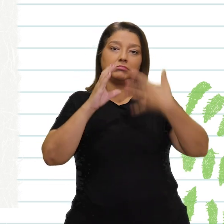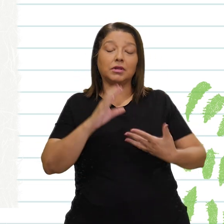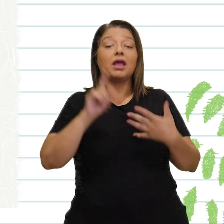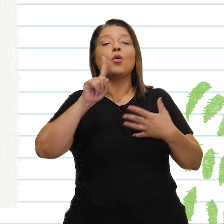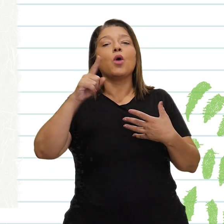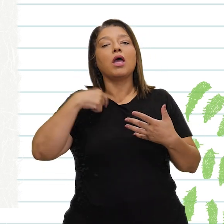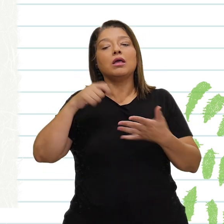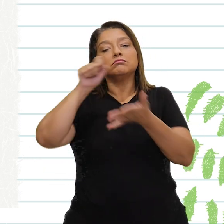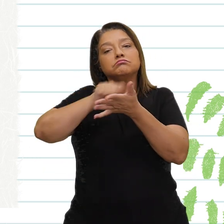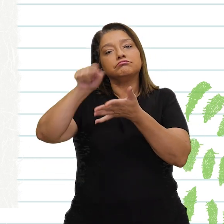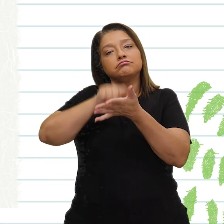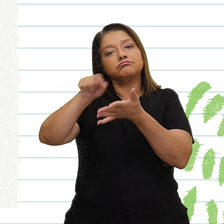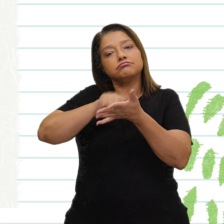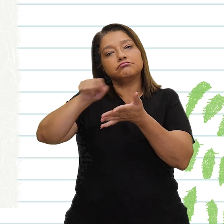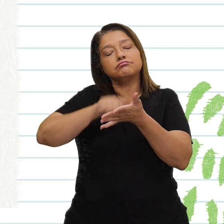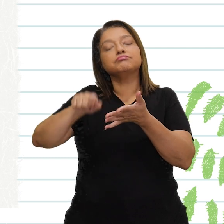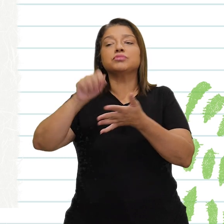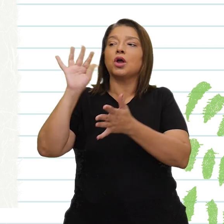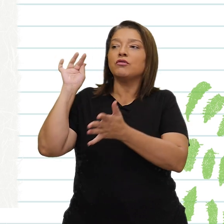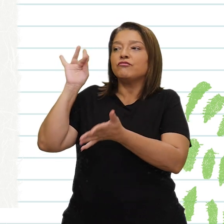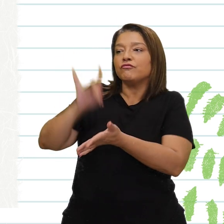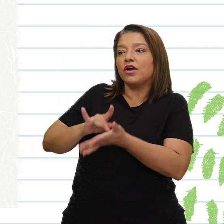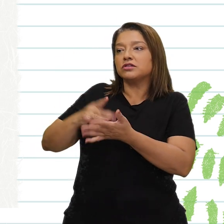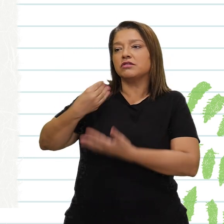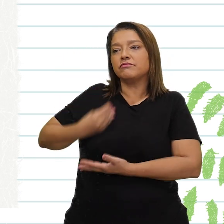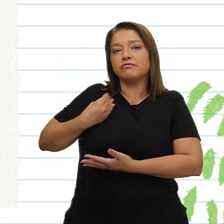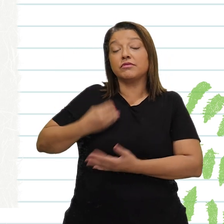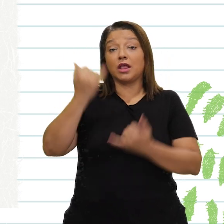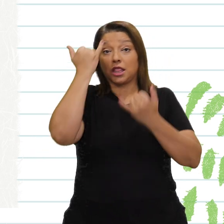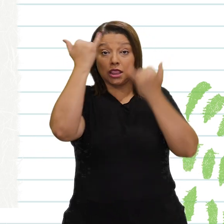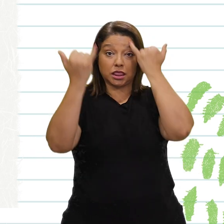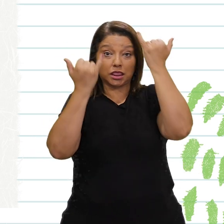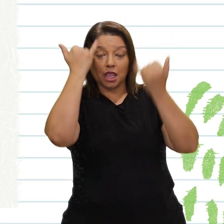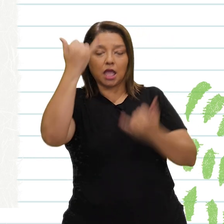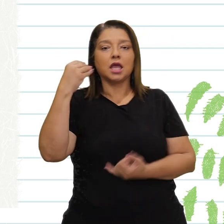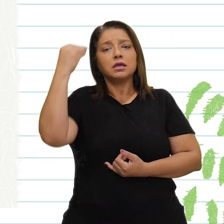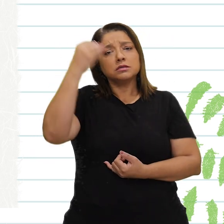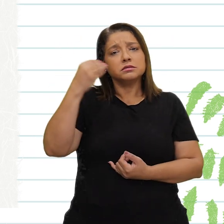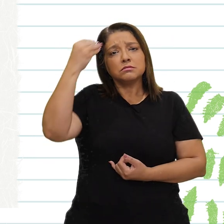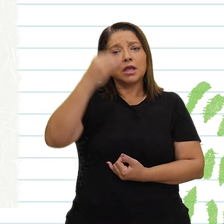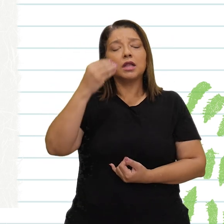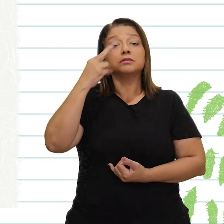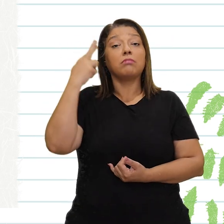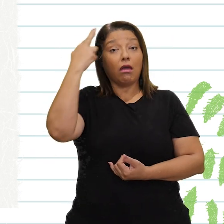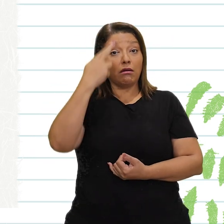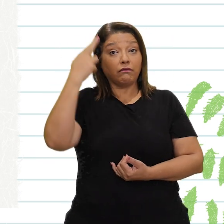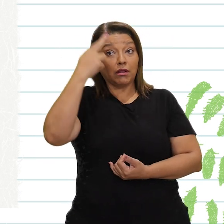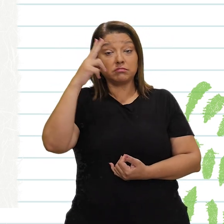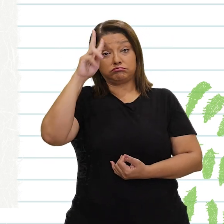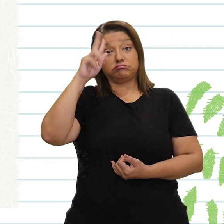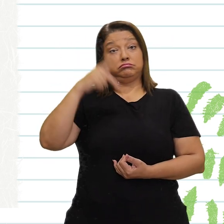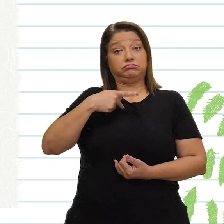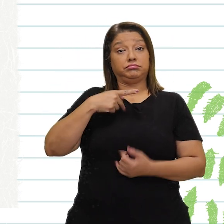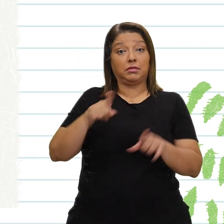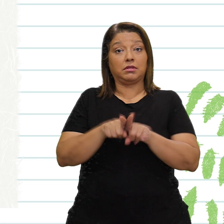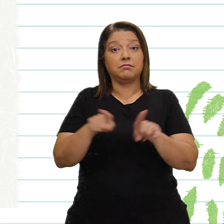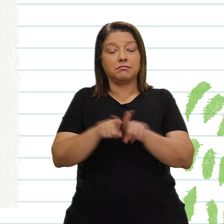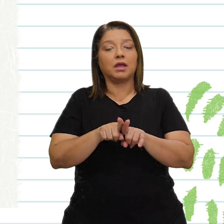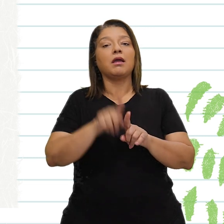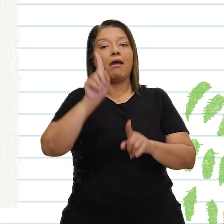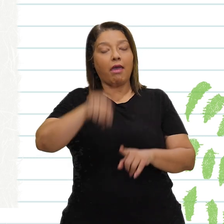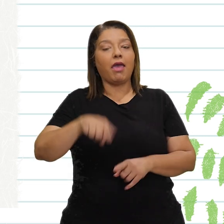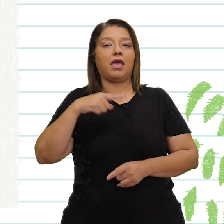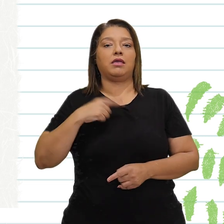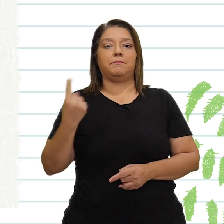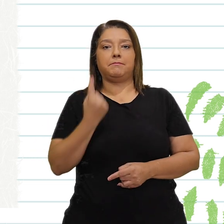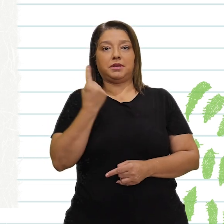escrito de fatos, ideias, experiências e reflexões pessoais, geralmente escrito em